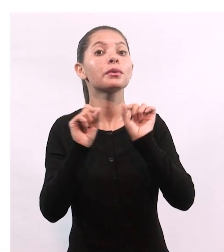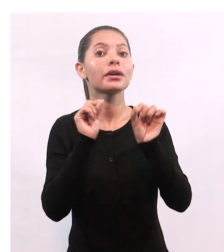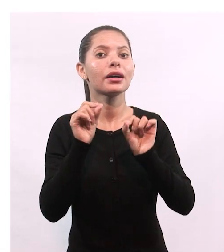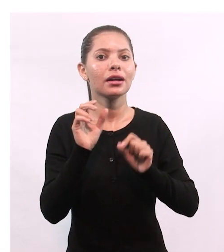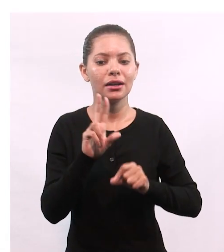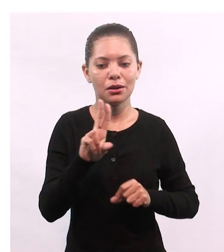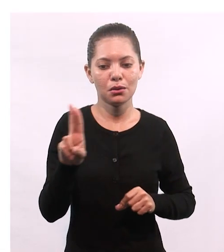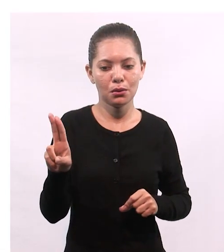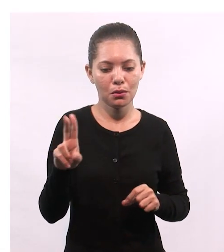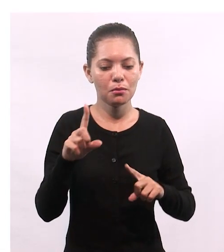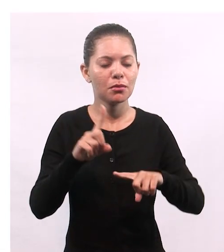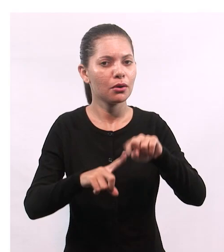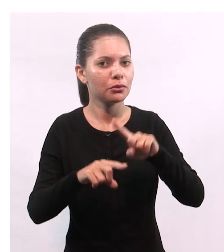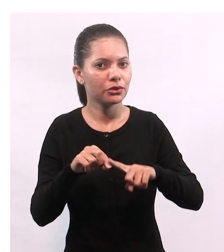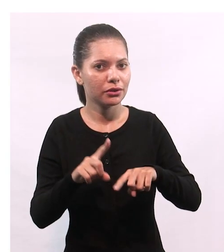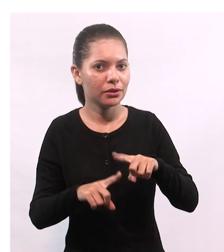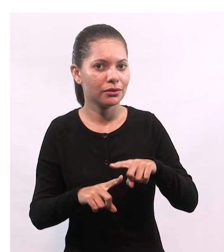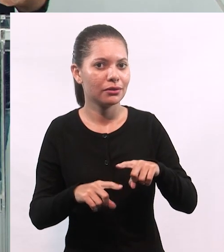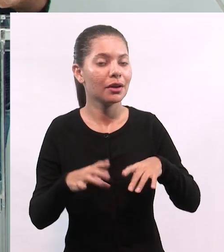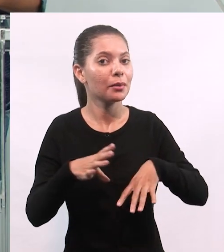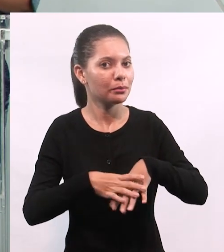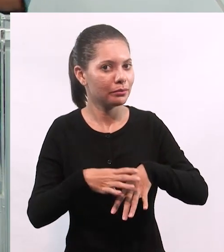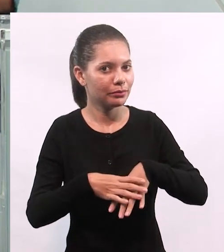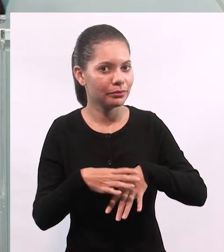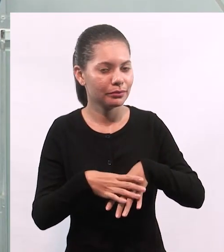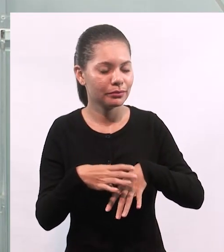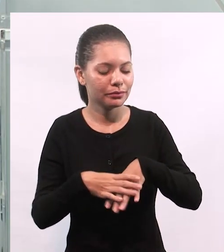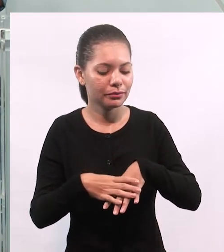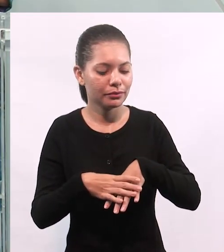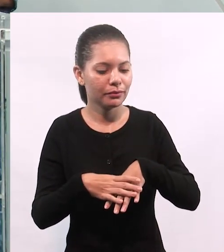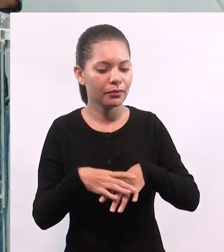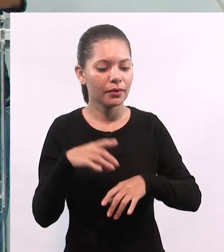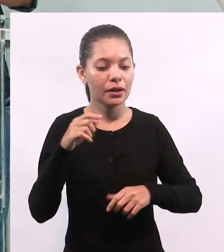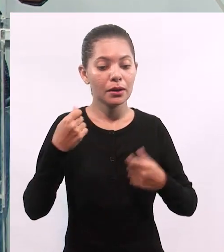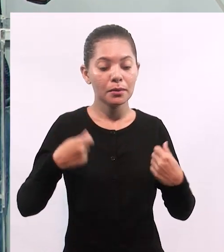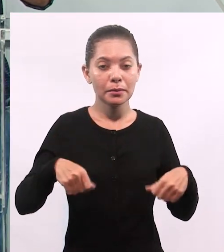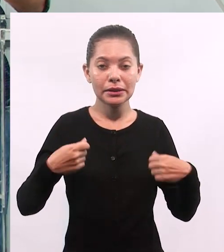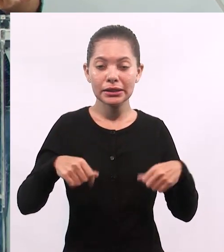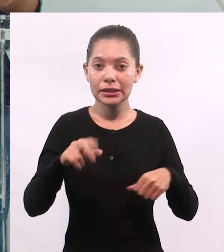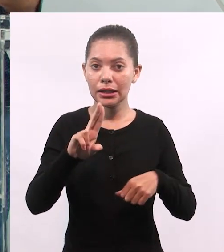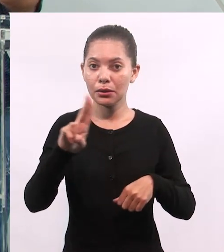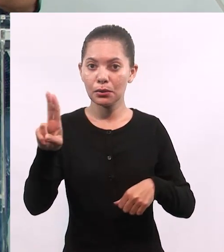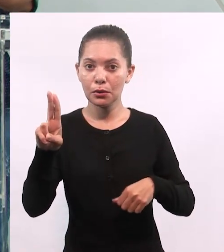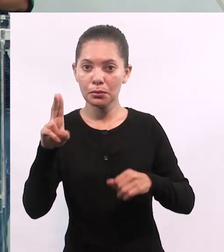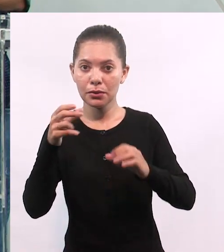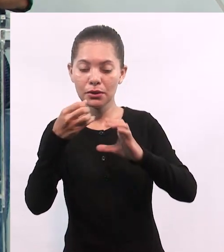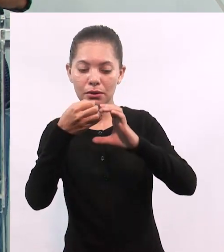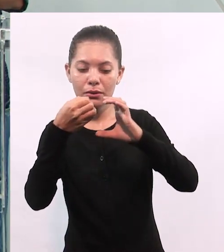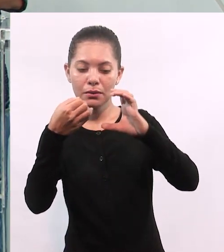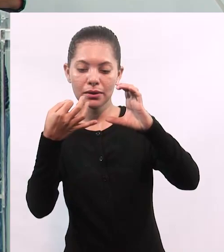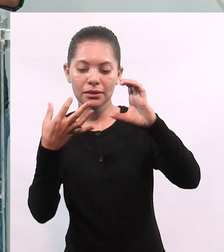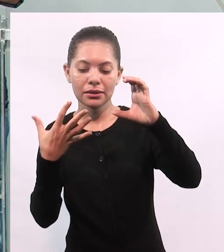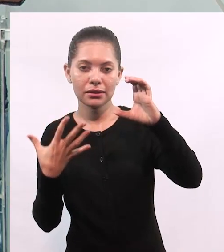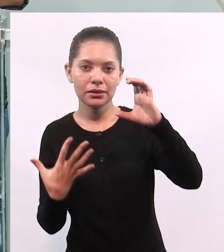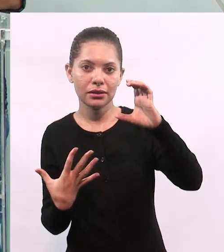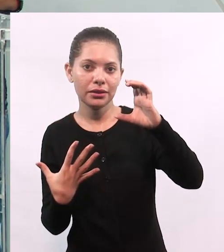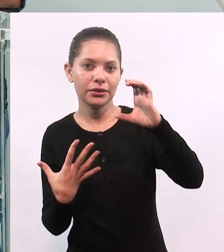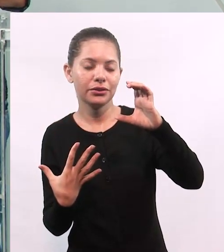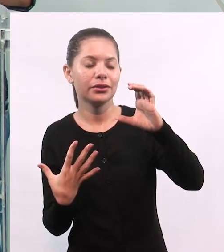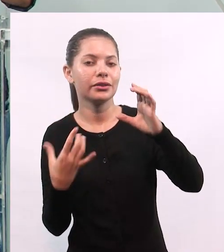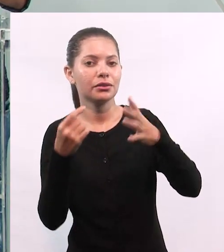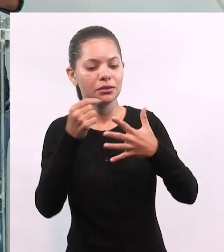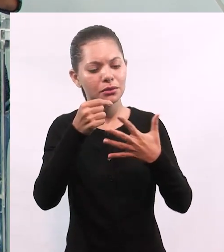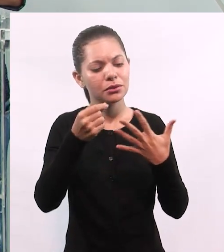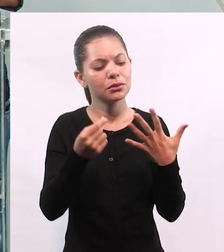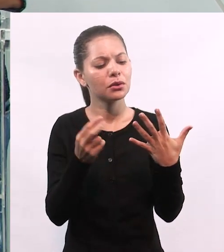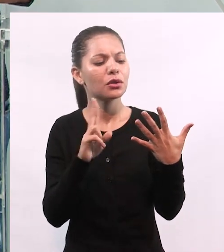é definição? É dar nome a algo em matemática. Para dar nome, eu preciso atribuir as